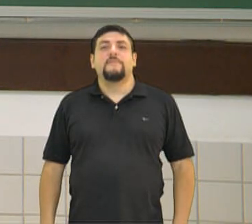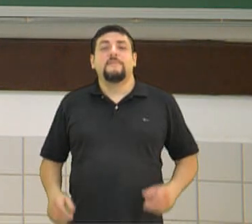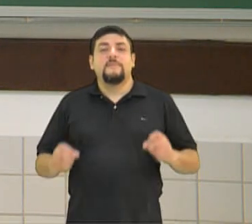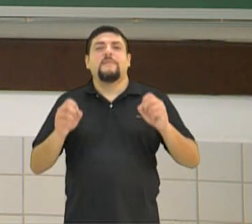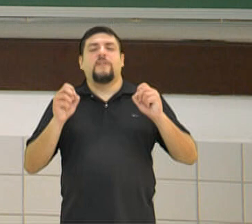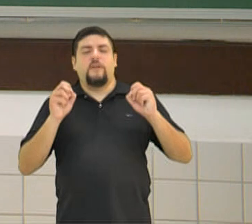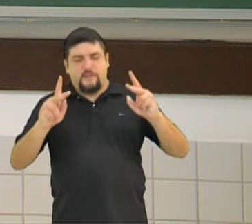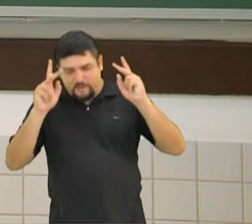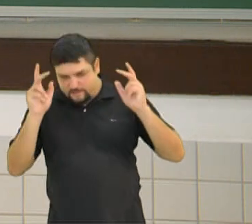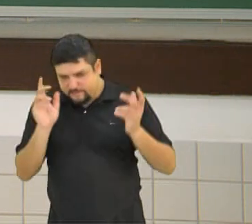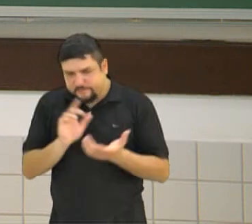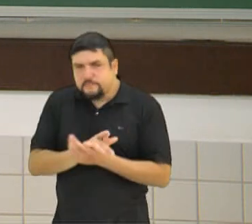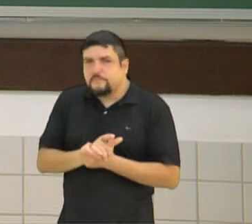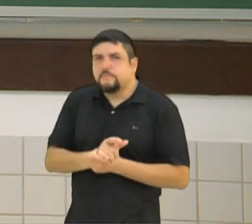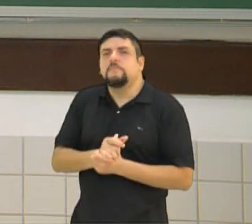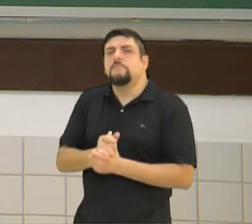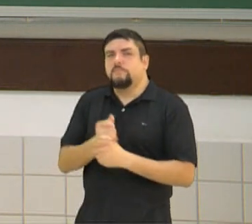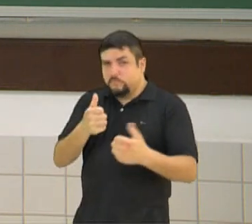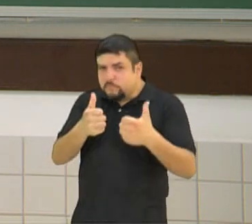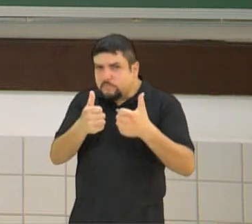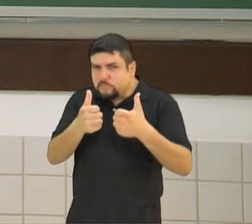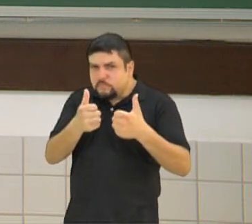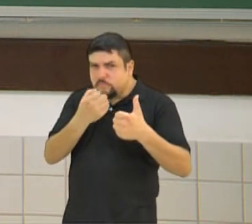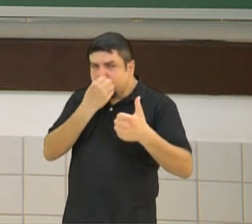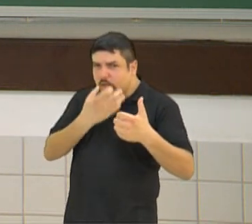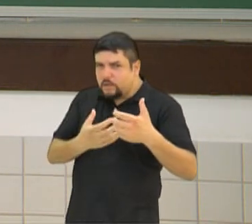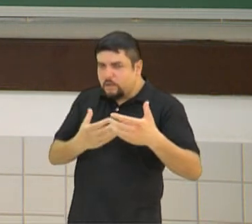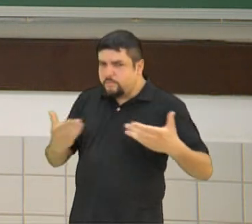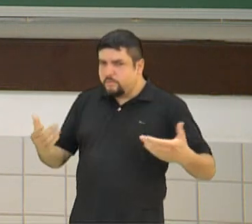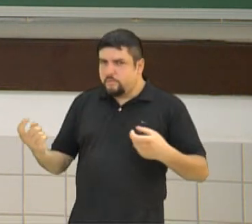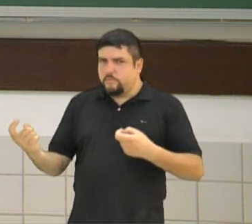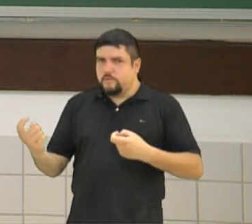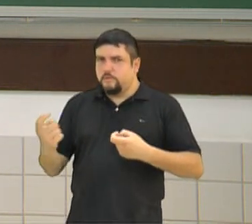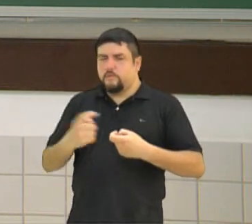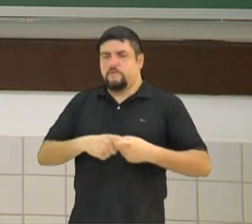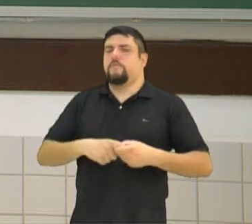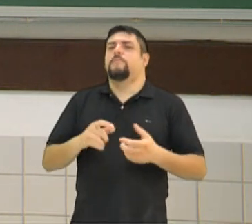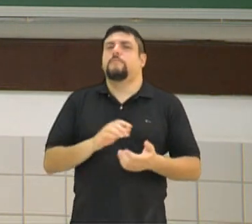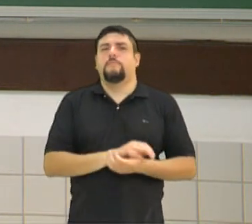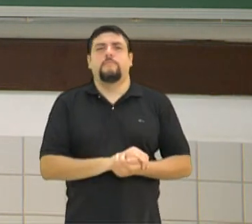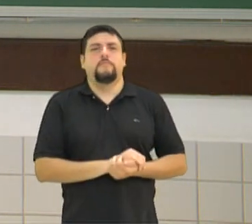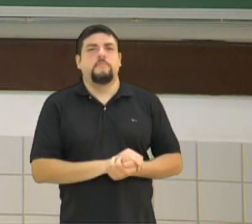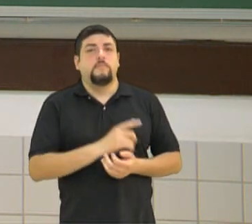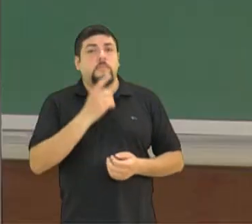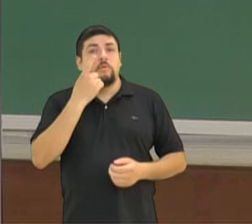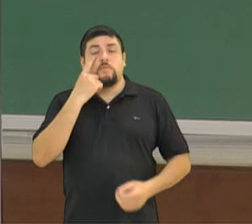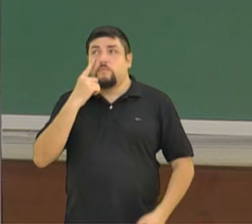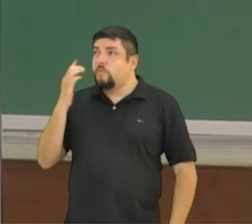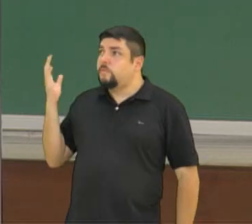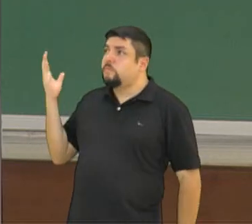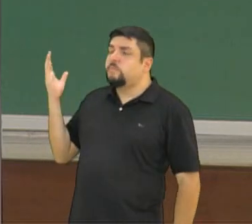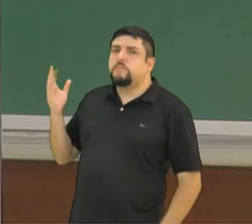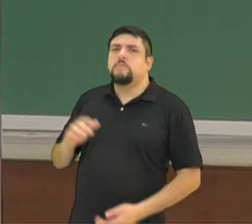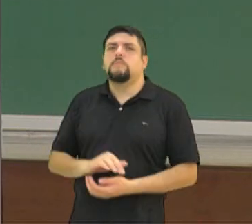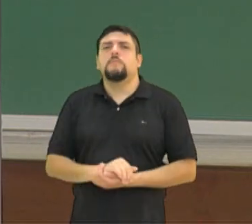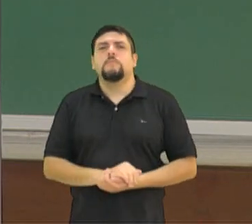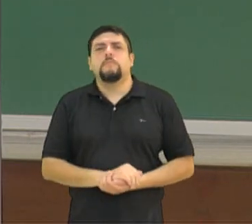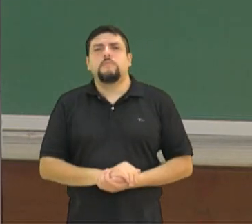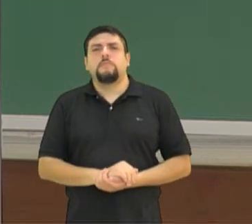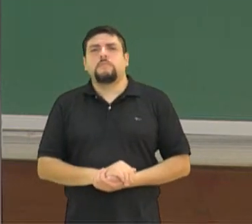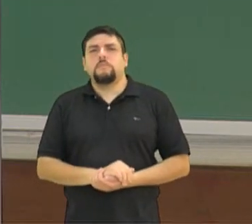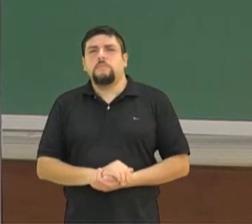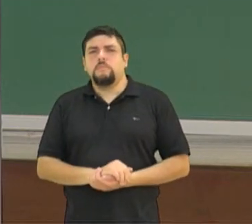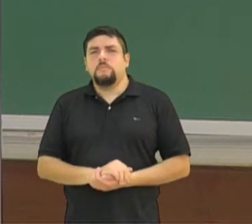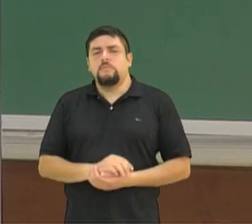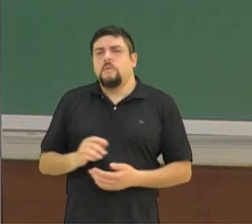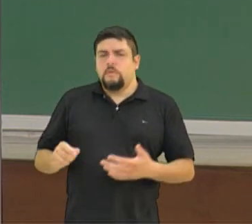Muito bem, senhoras e senhores, voltamos então para esse showzaço aqui. O composto abaixo, então,